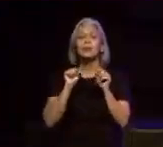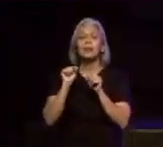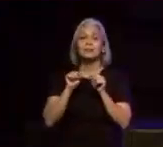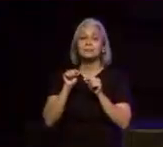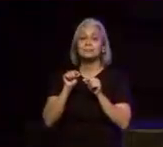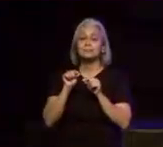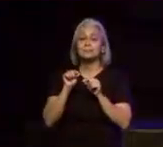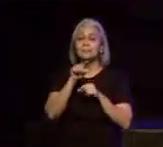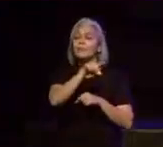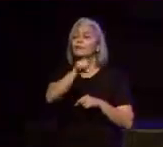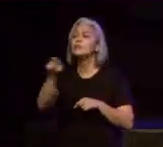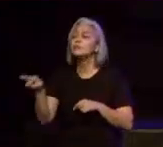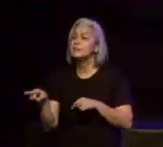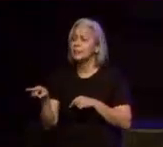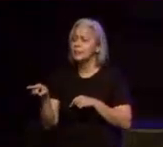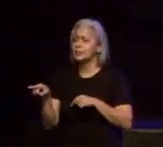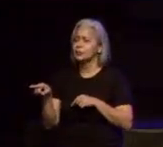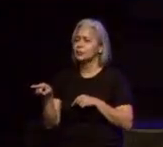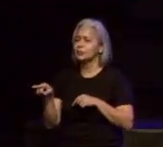15: e vocês?